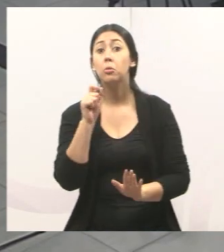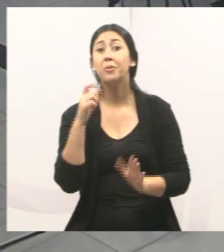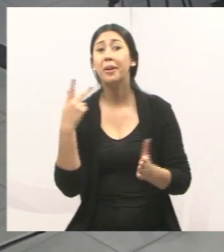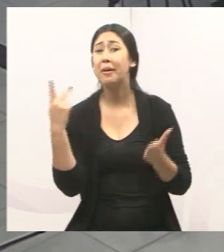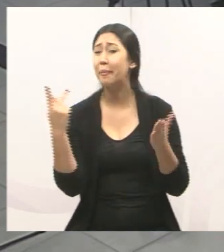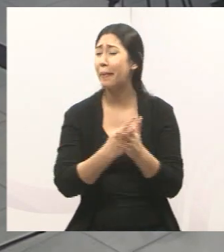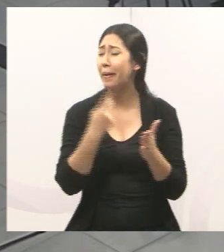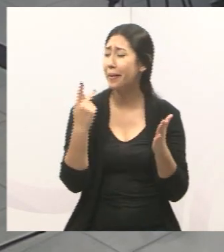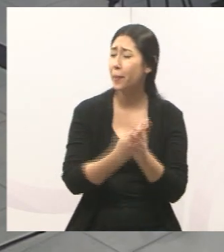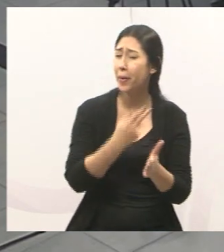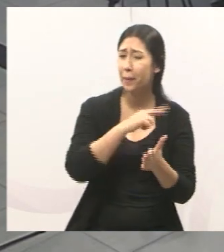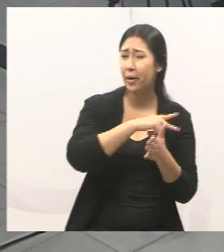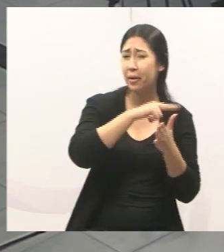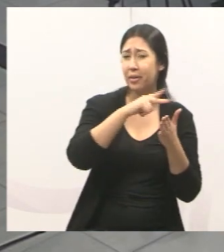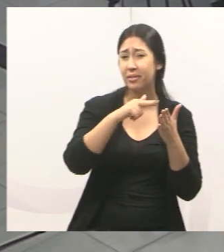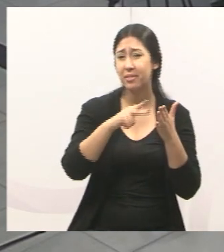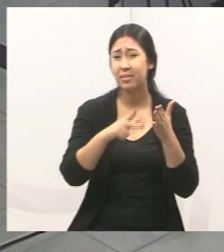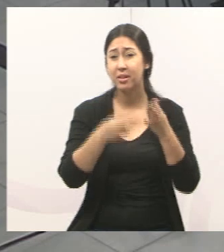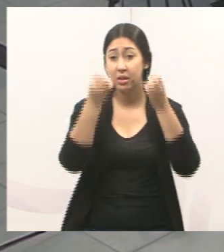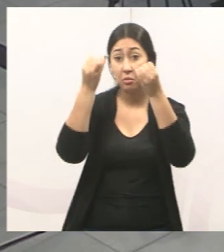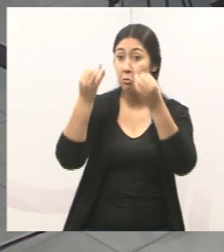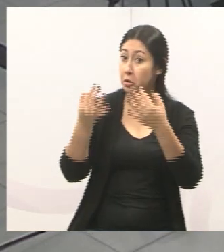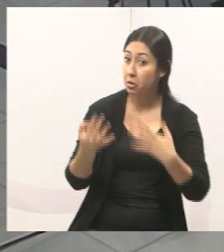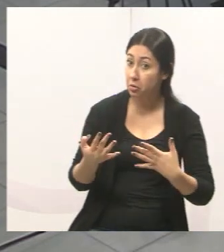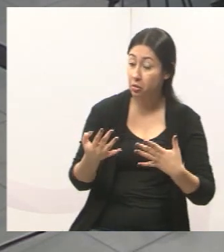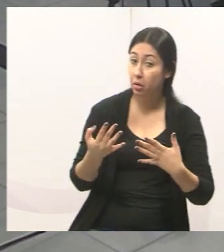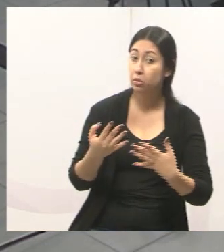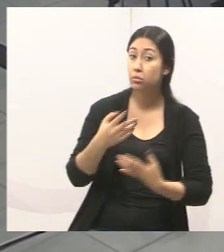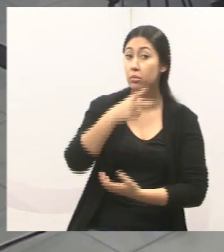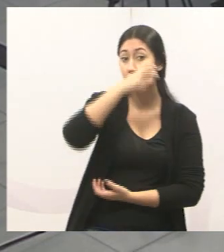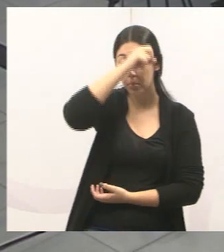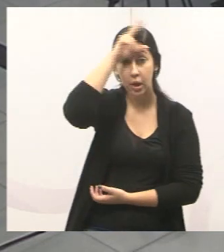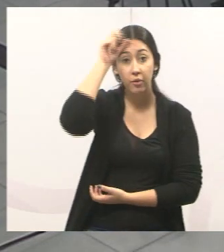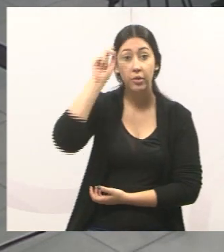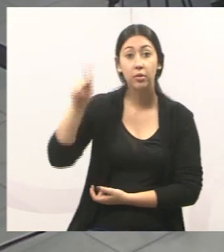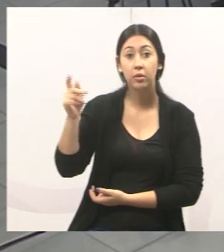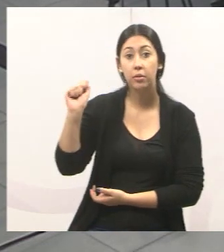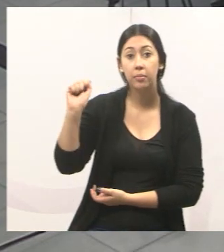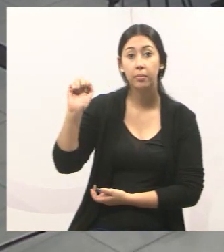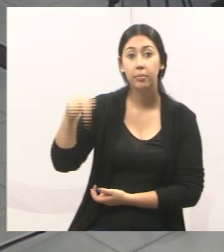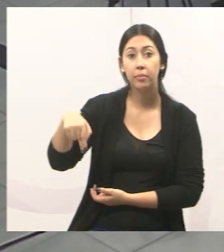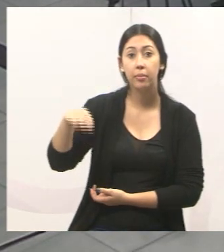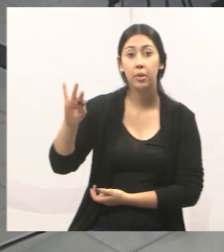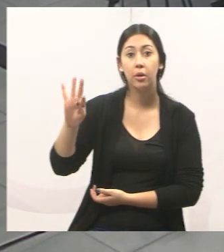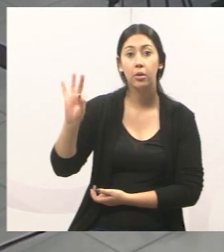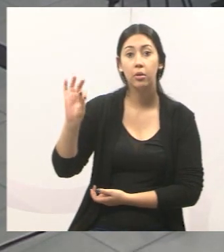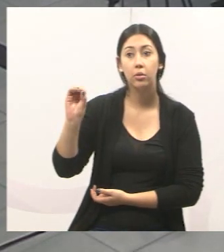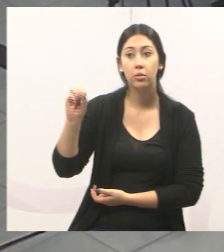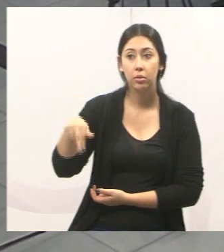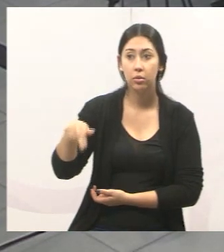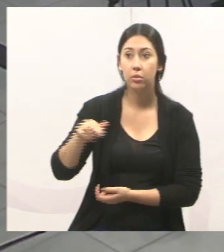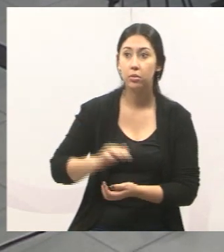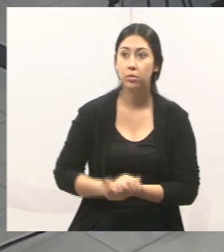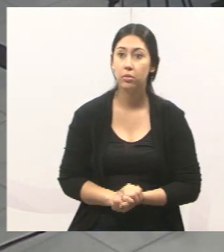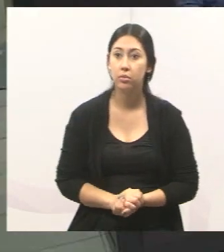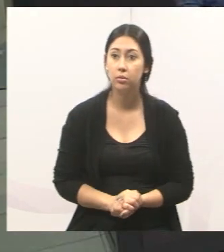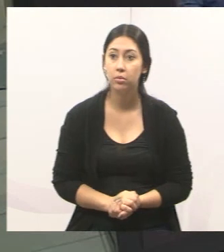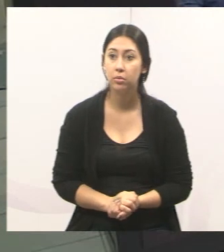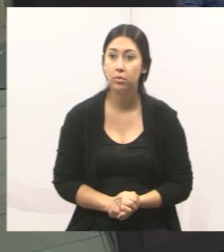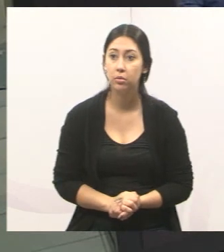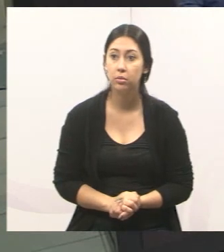diversas irregularidades na prestação de conta do ex-prefeito Hamilton Ribeiro Mota. Opa, agora sim. Essa que vai valer,